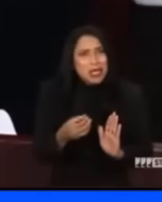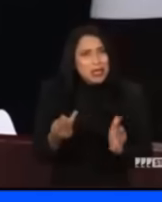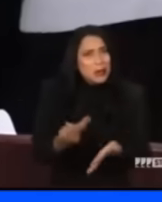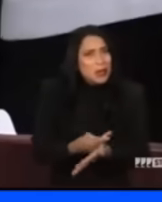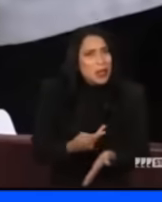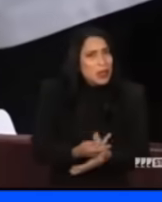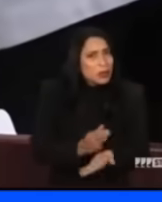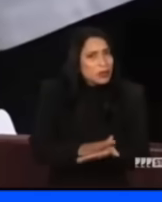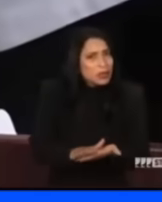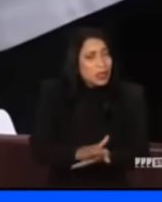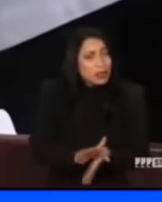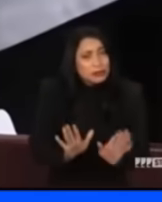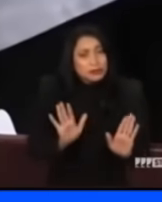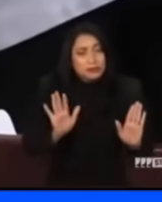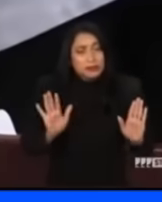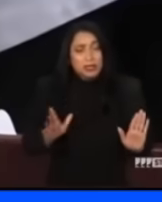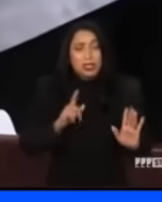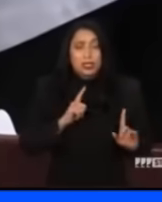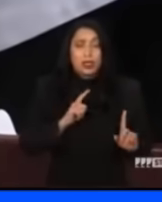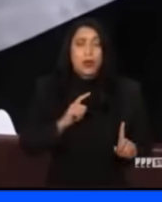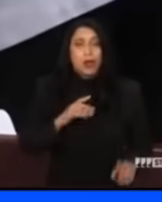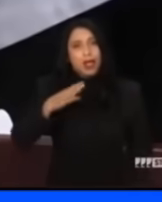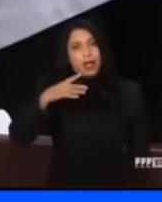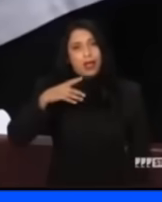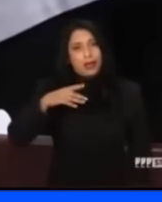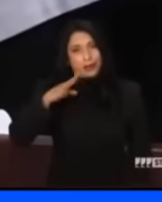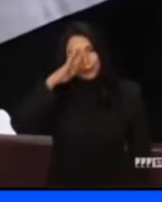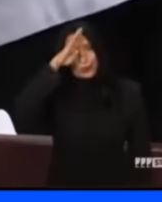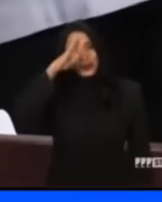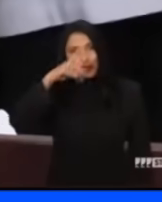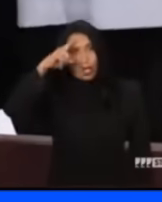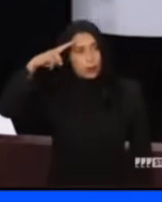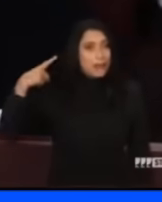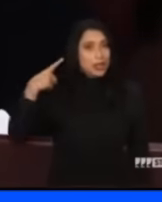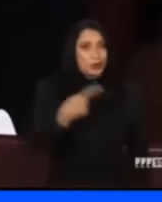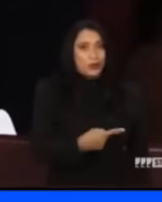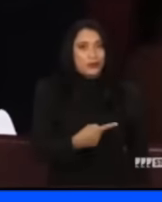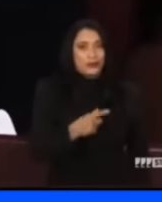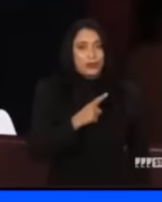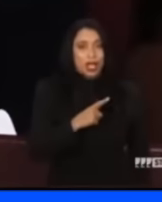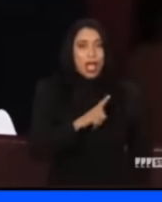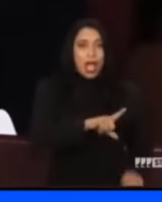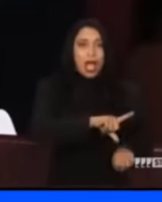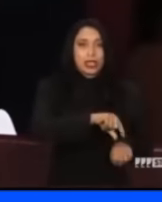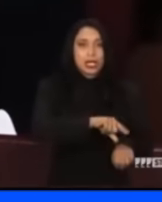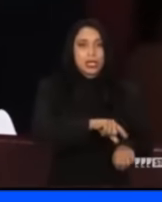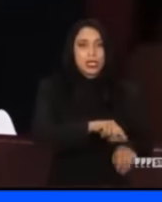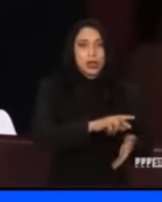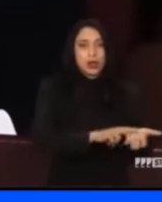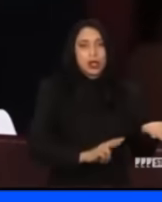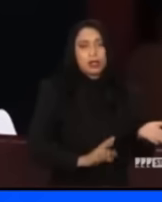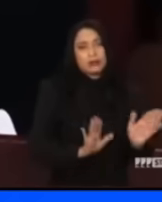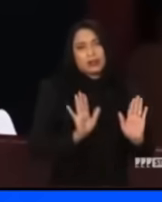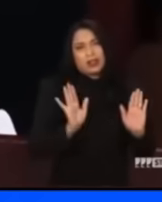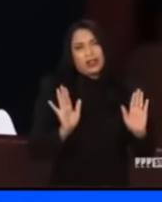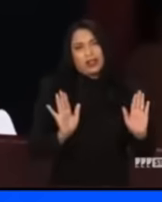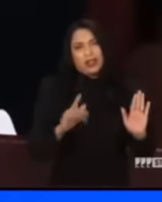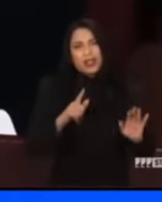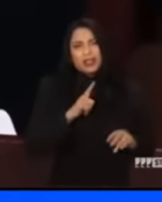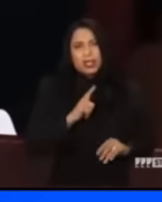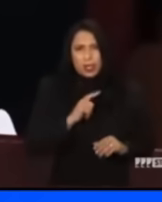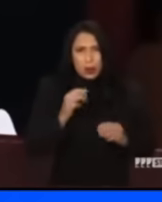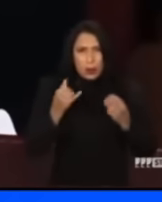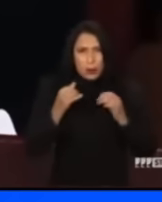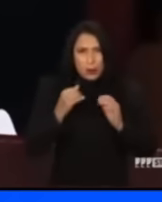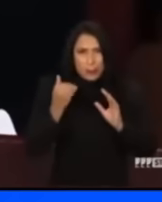houve a determinação do réu Jair Messias Bolsonaro de atrasar. Há até uma